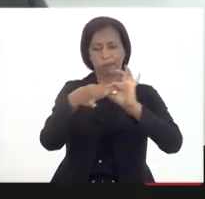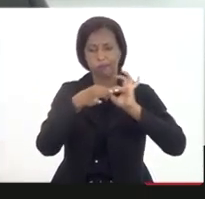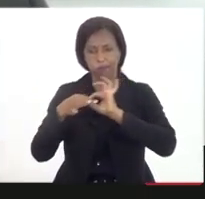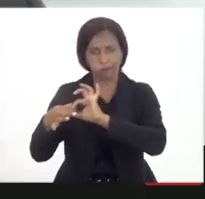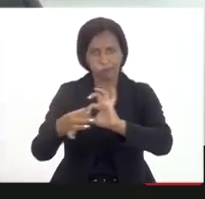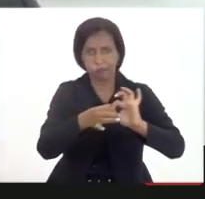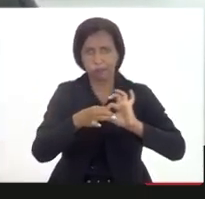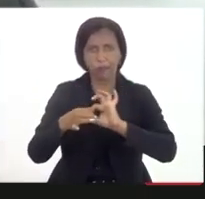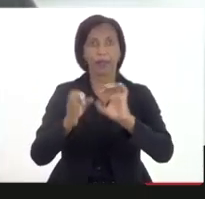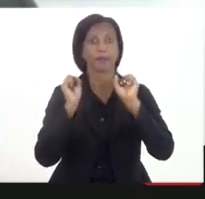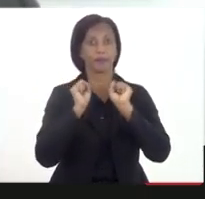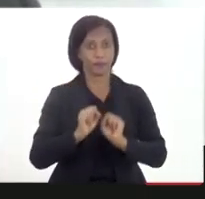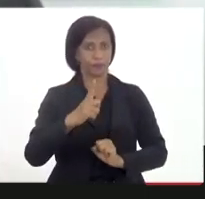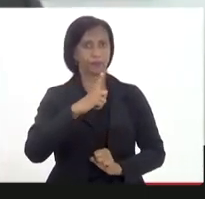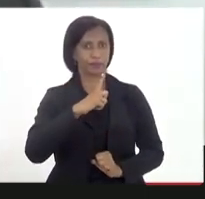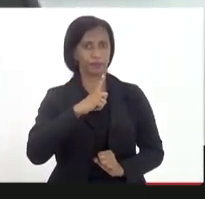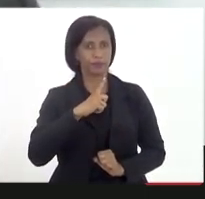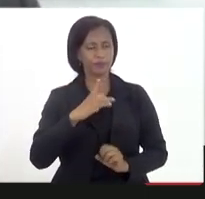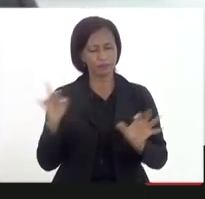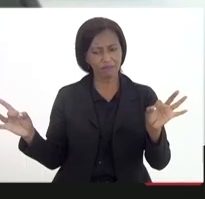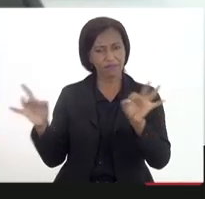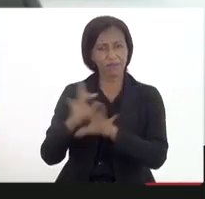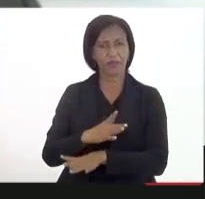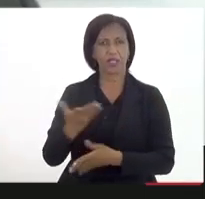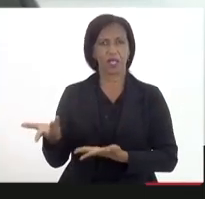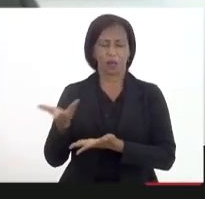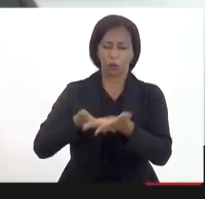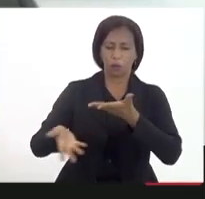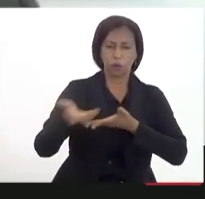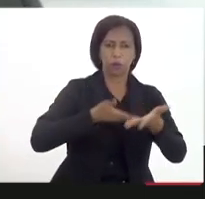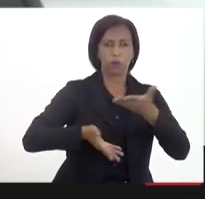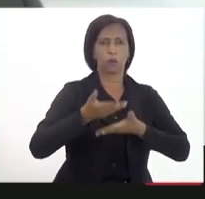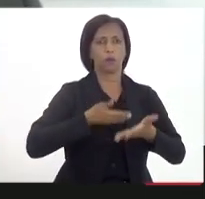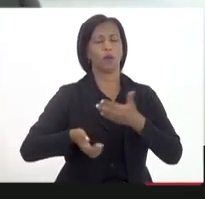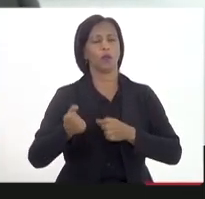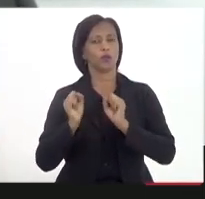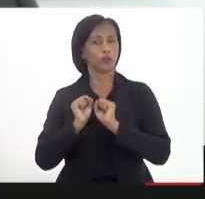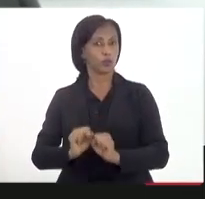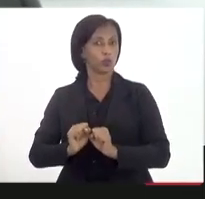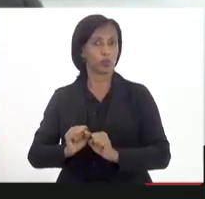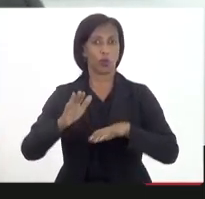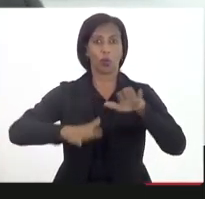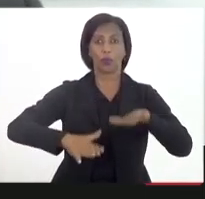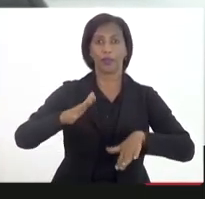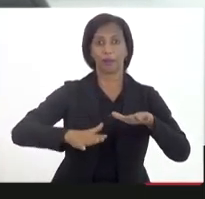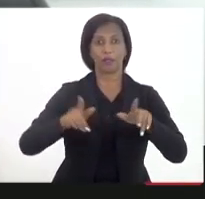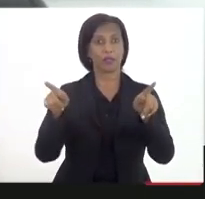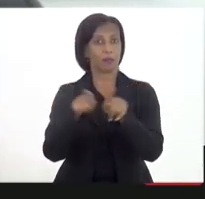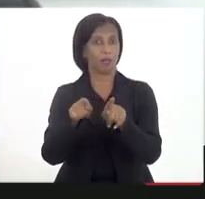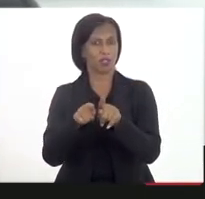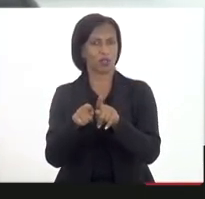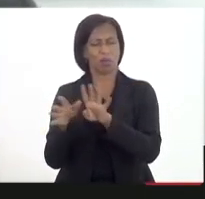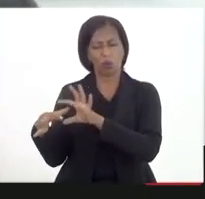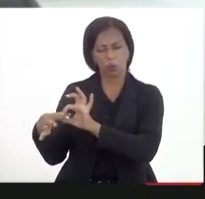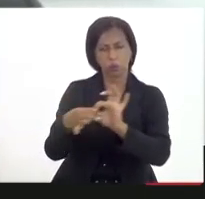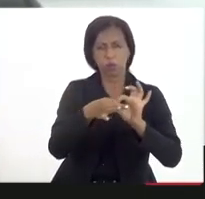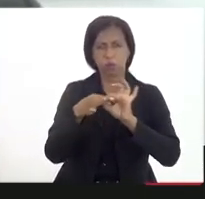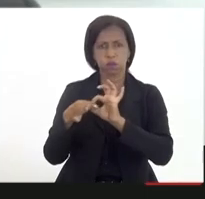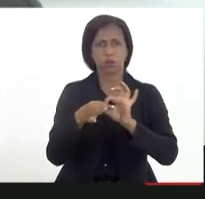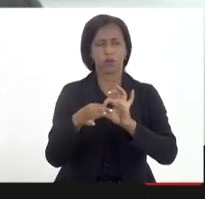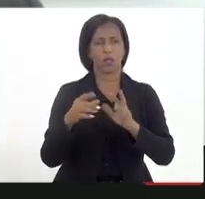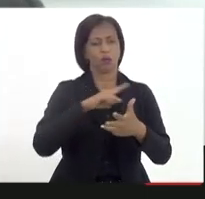possa efetivamente ser concretizada tripartição dos poderes com a independência mas Sobretudo com harmonia dos poderes